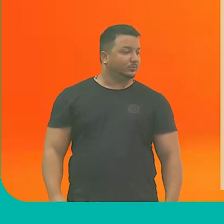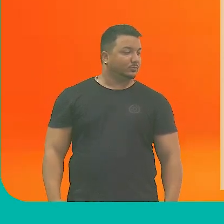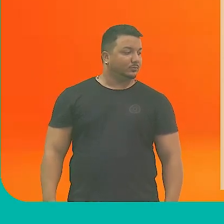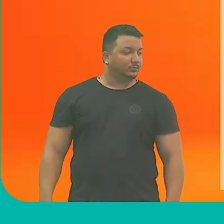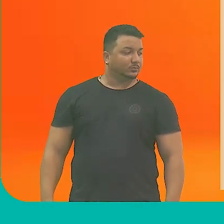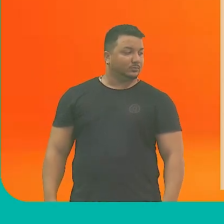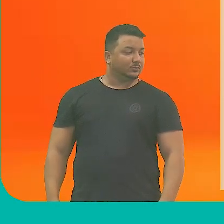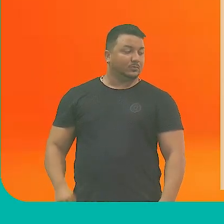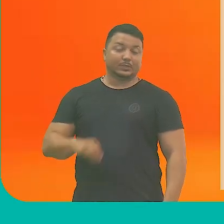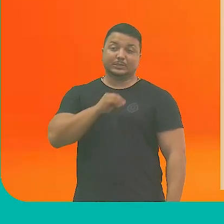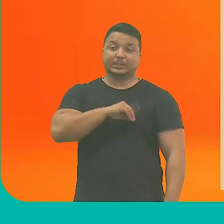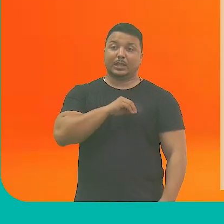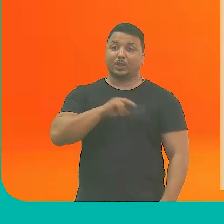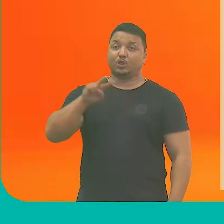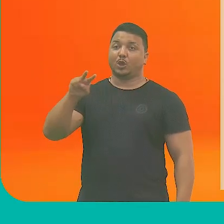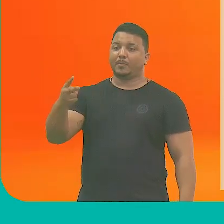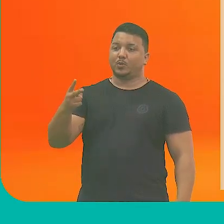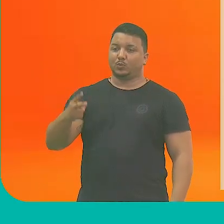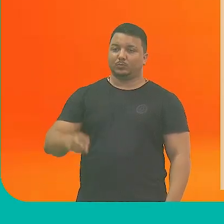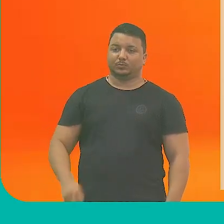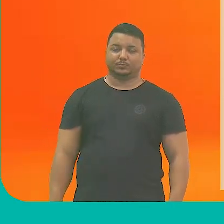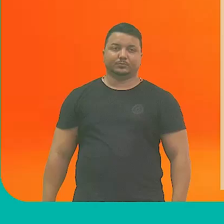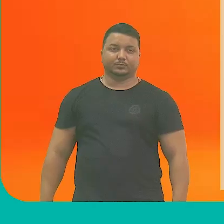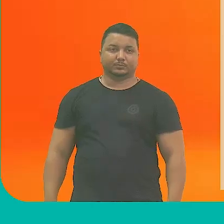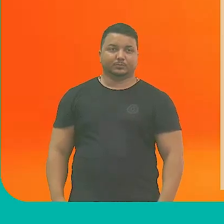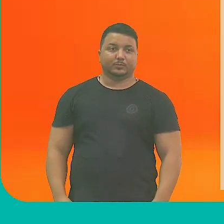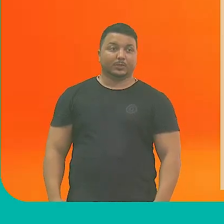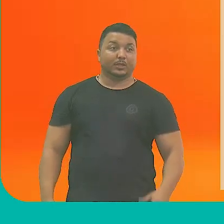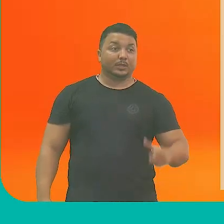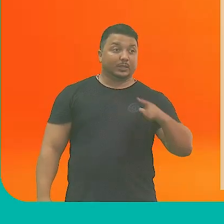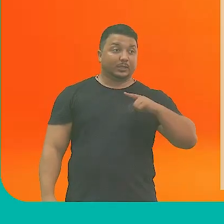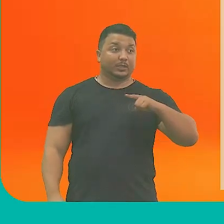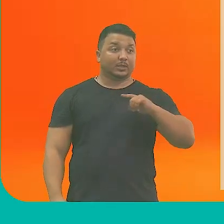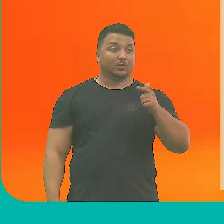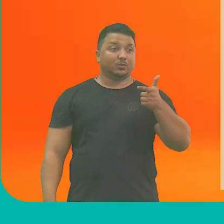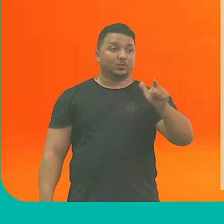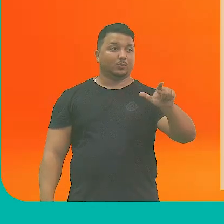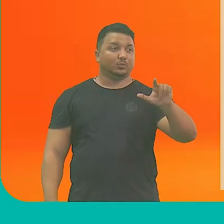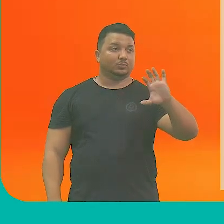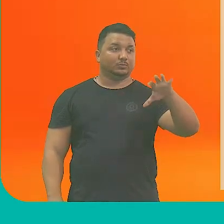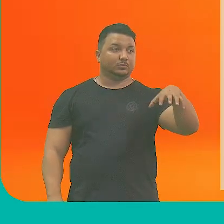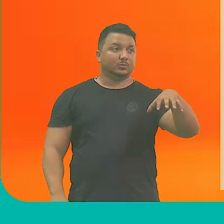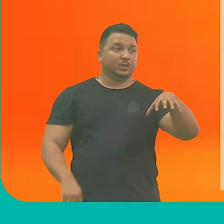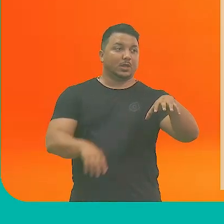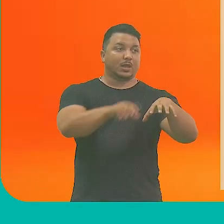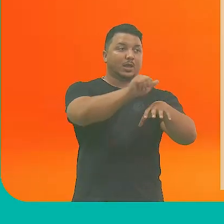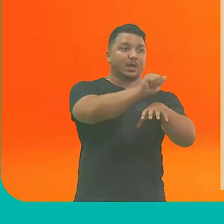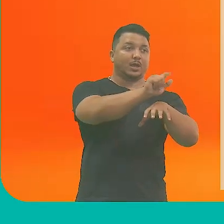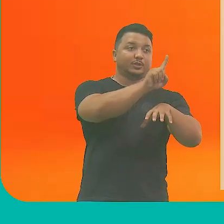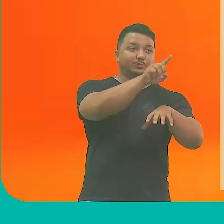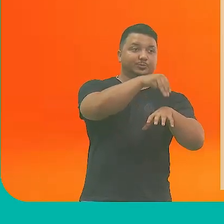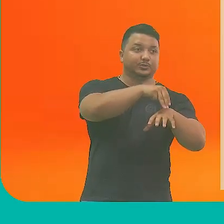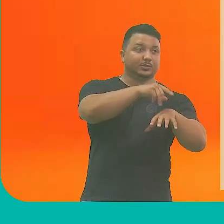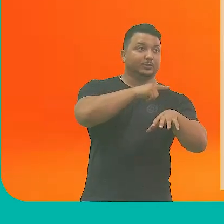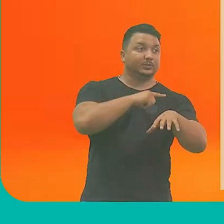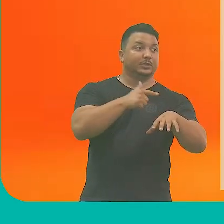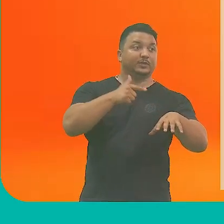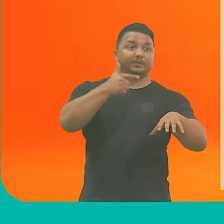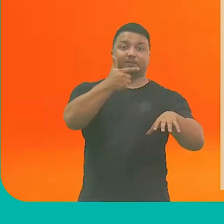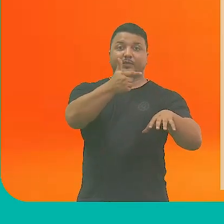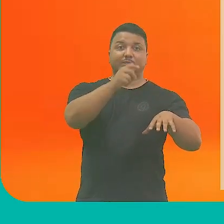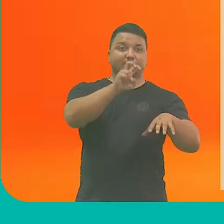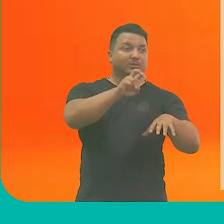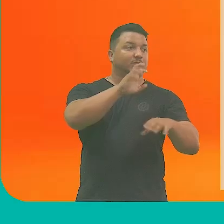e o salário era 2.000. Já na administração, são 25